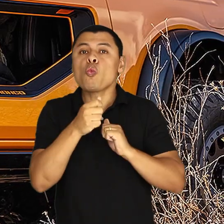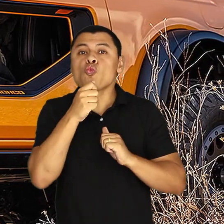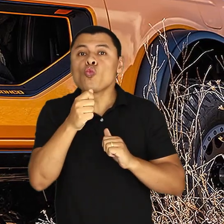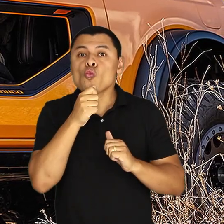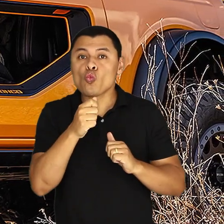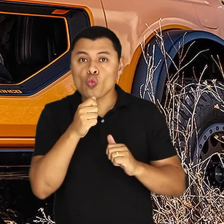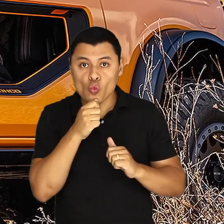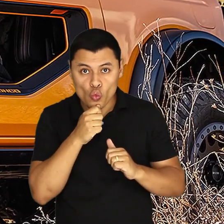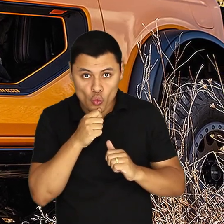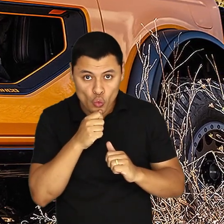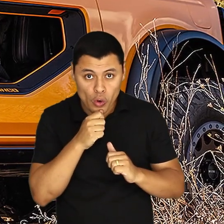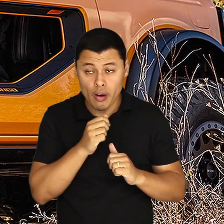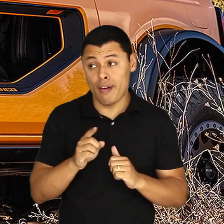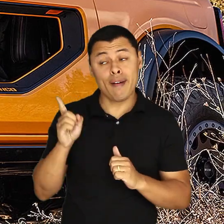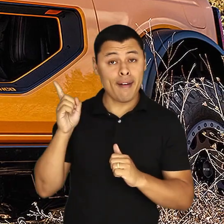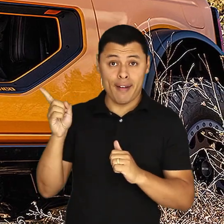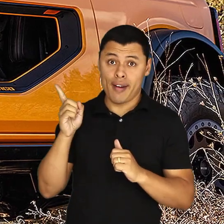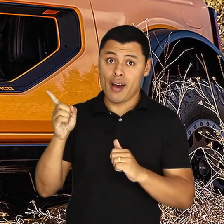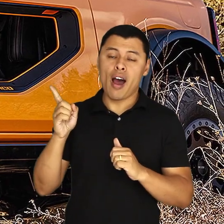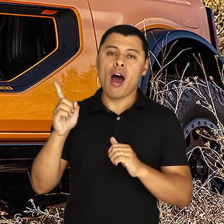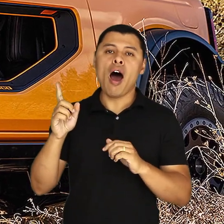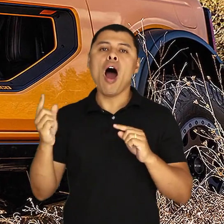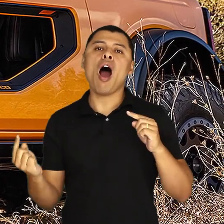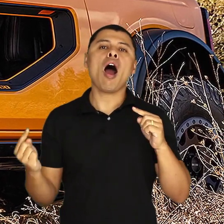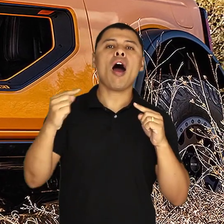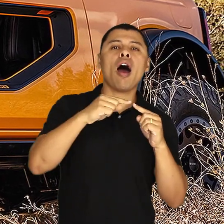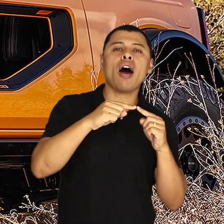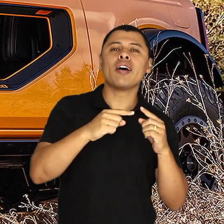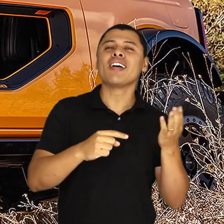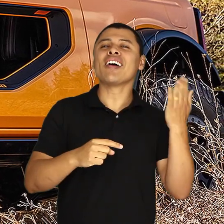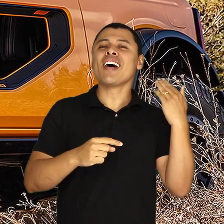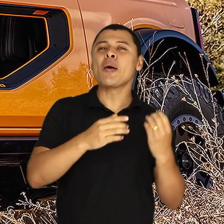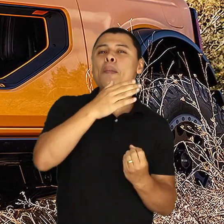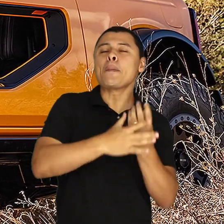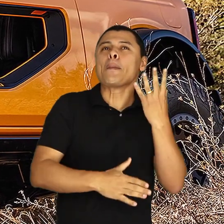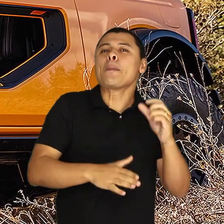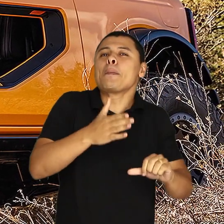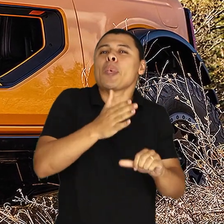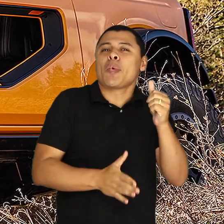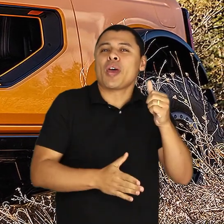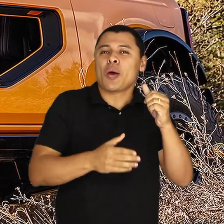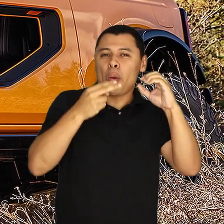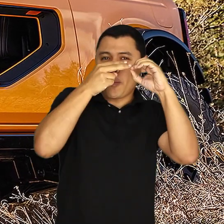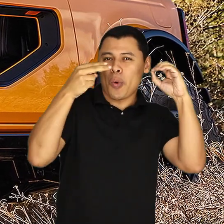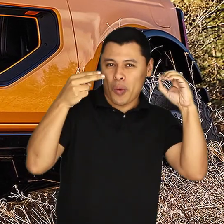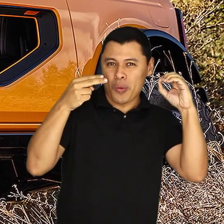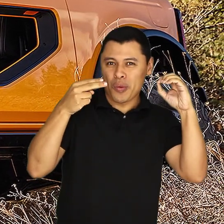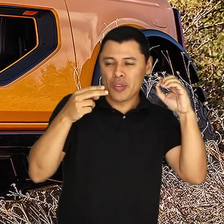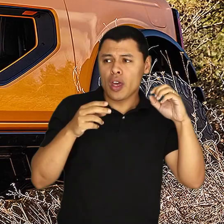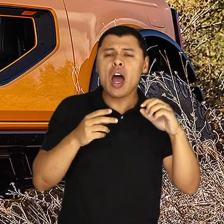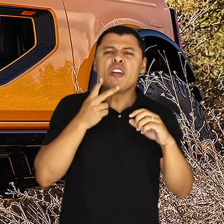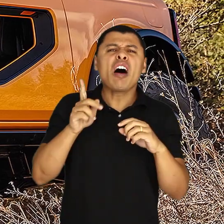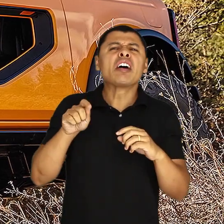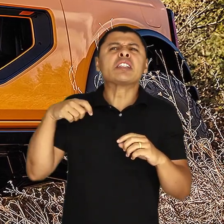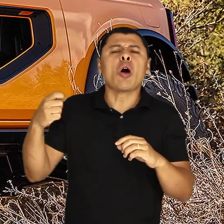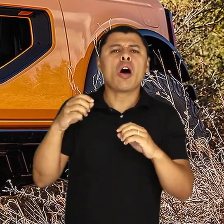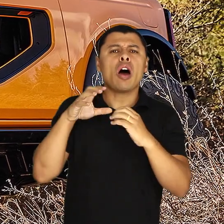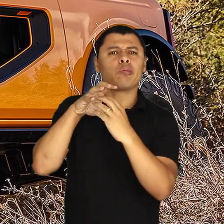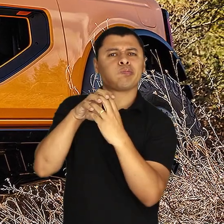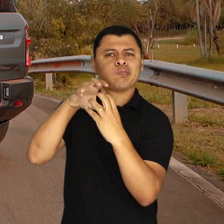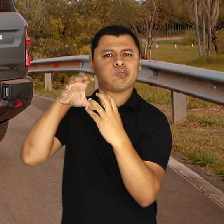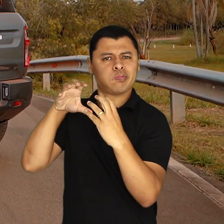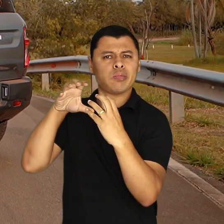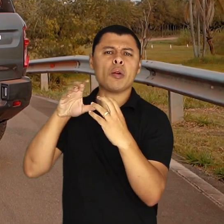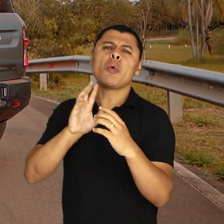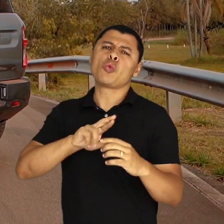sem o Sport no sobrenome. Esse sim está ligado mais ao Bronco original, ou seja, eles chamam de SUV, mas está mais para um